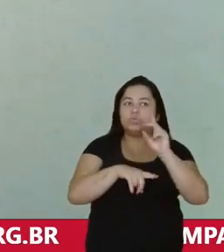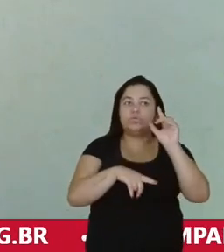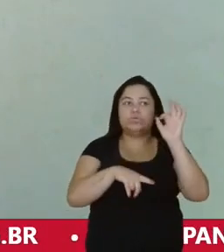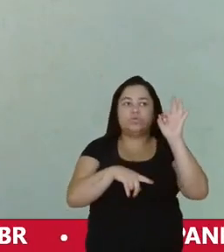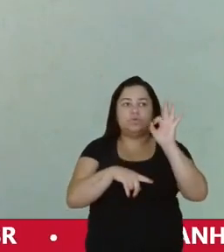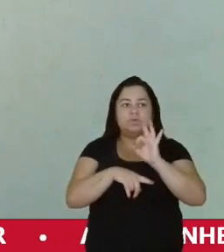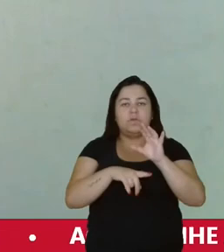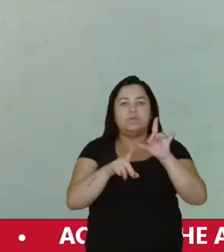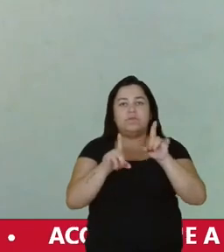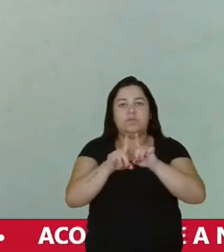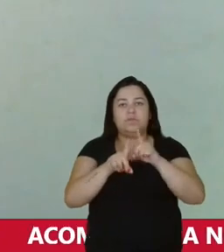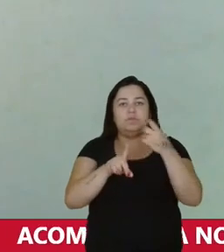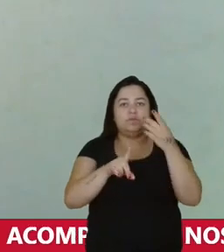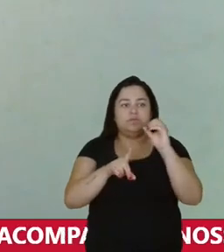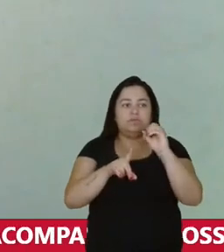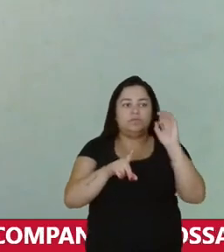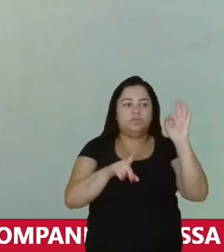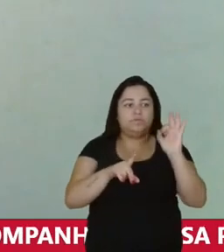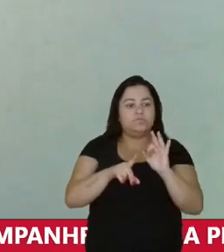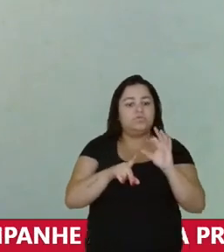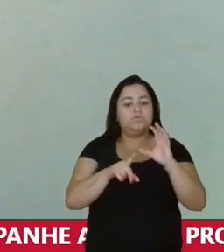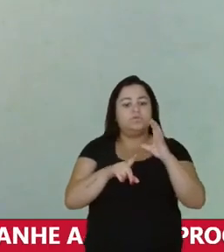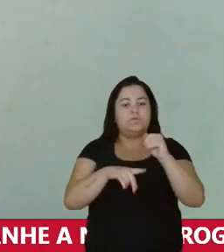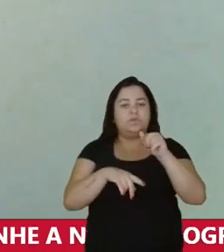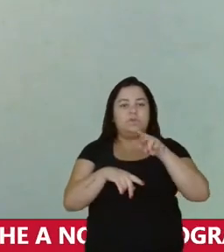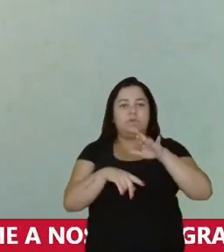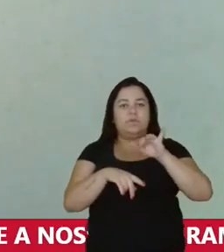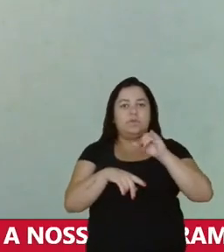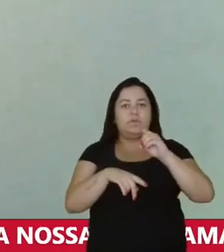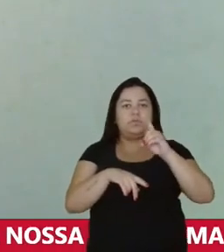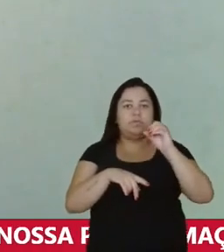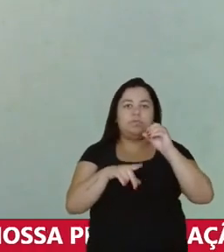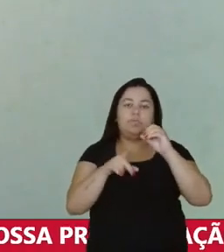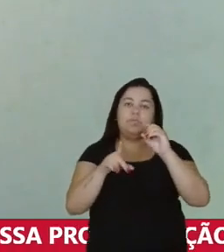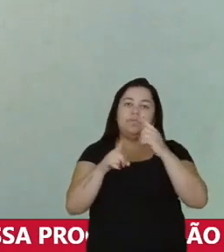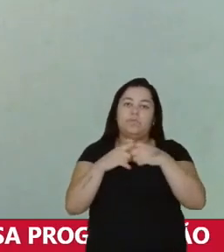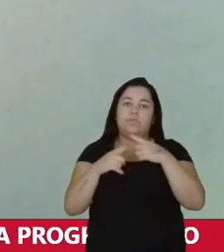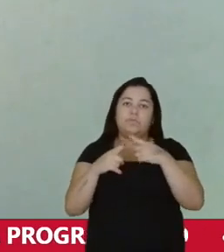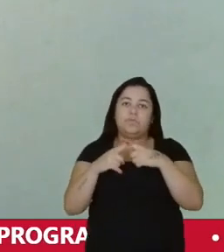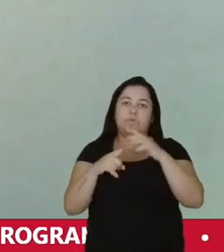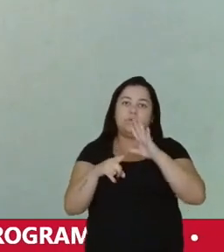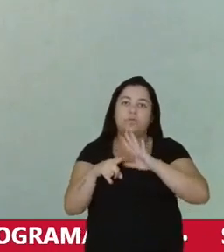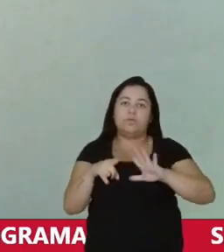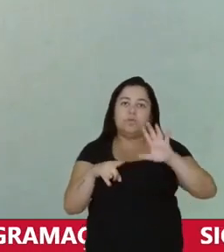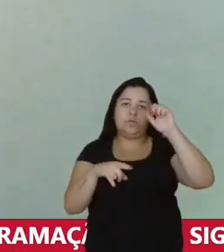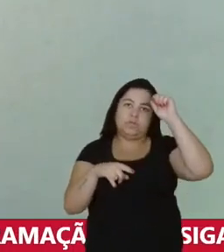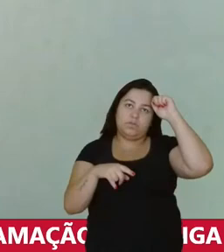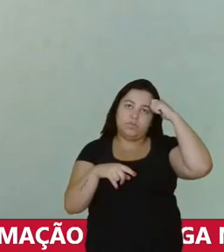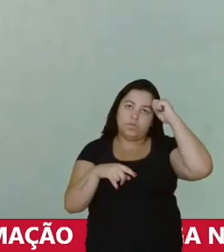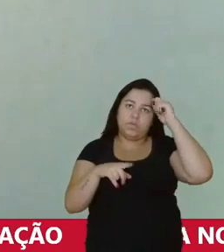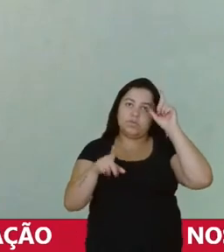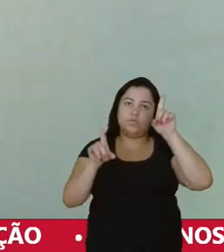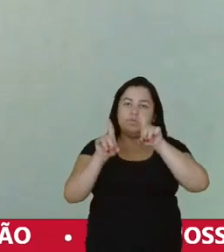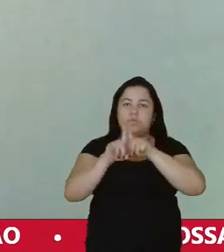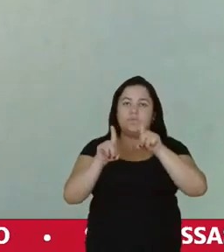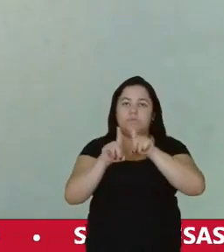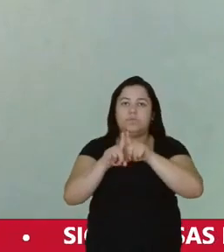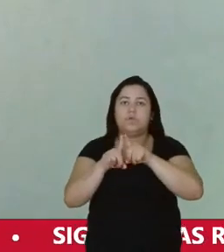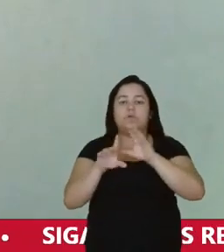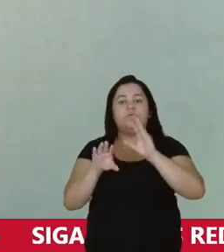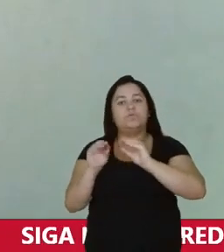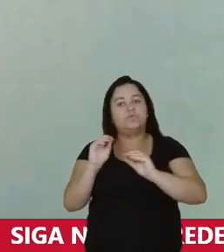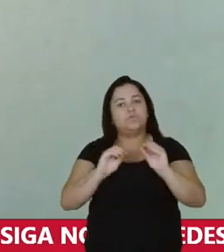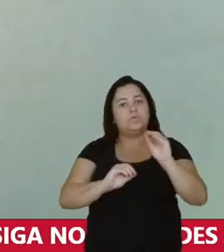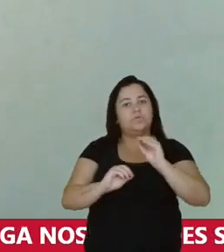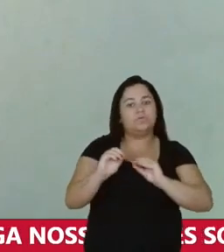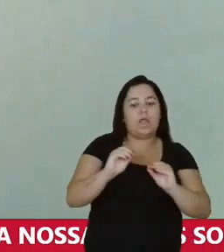fala 100% preservado mesmo, e esse cerrado ele só está ainda de pé porque existe um território quilombola, né? Que é essa relação de cuidar